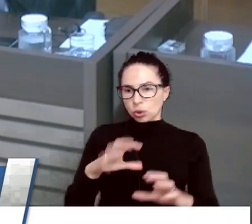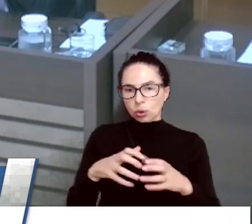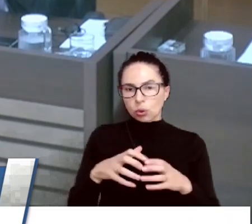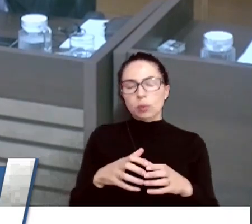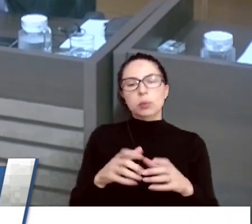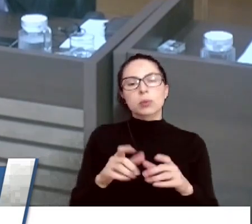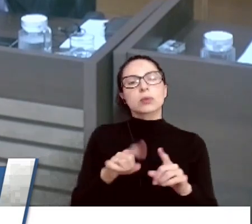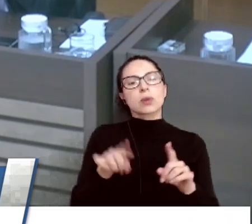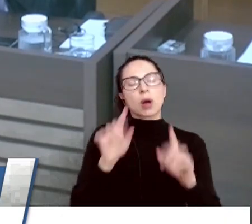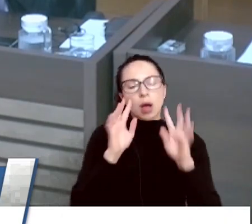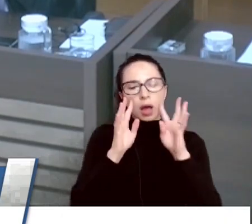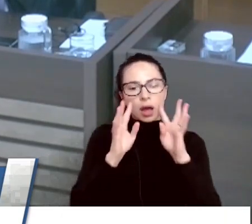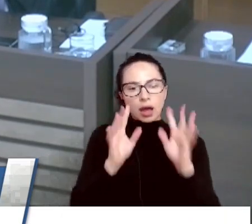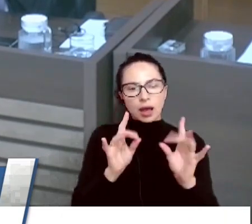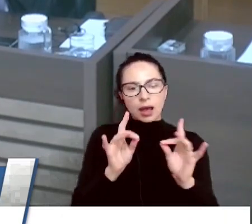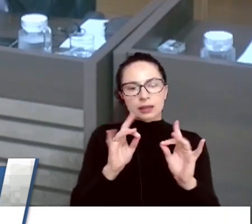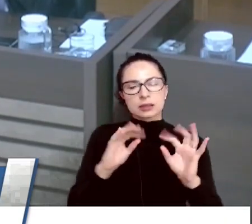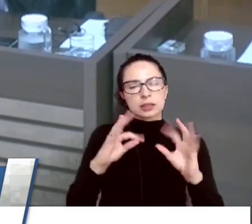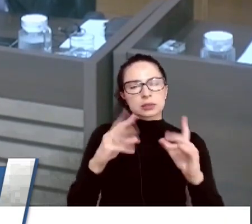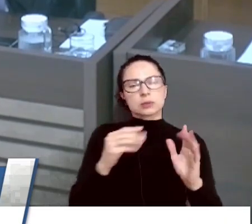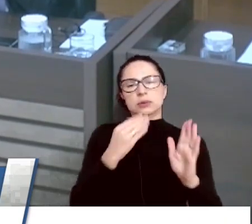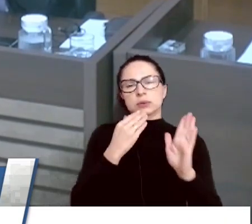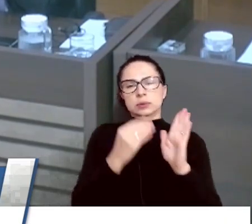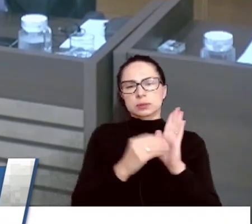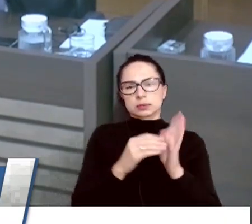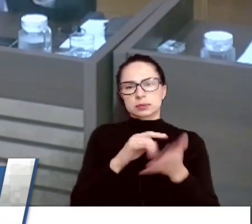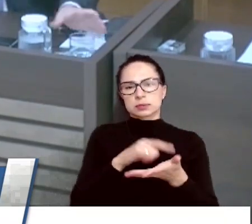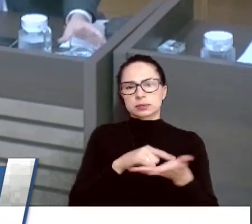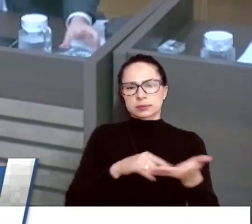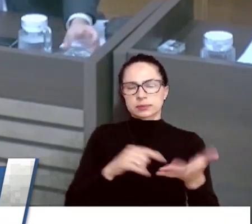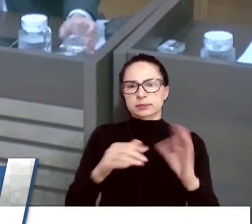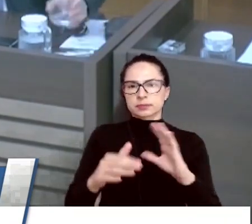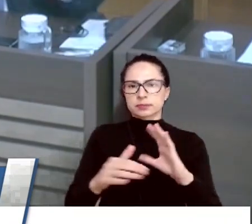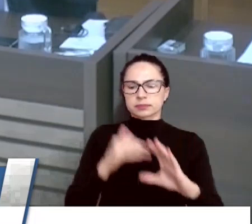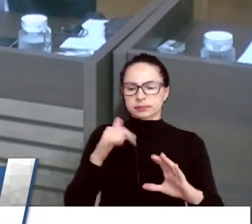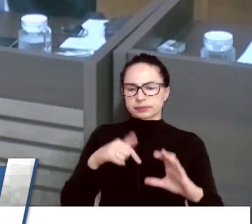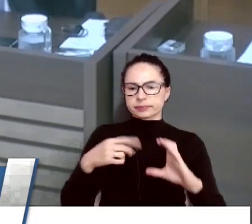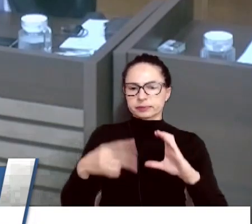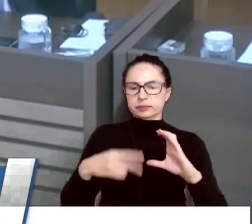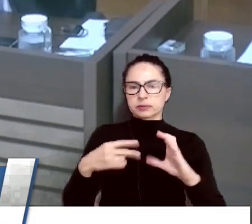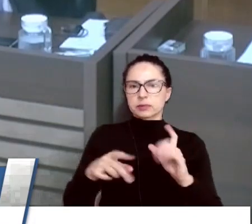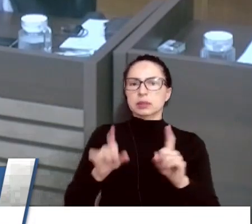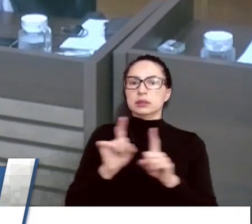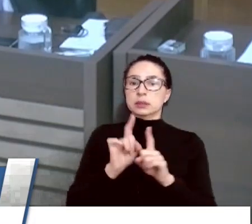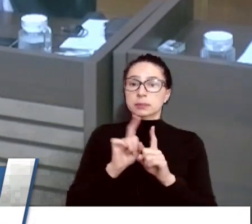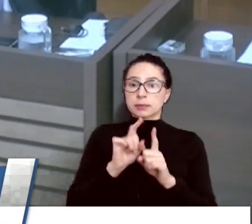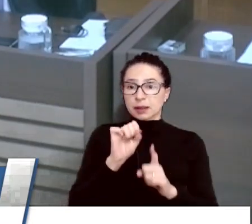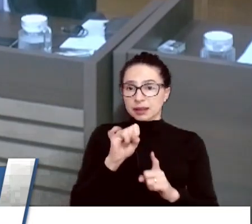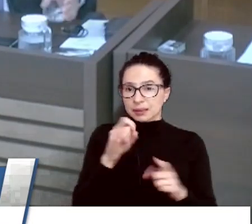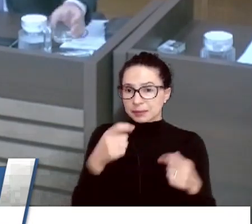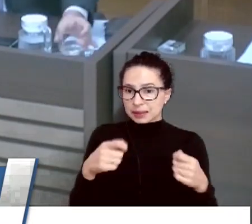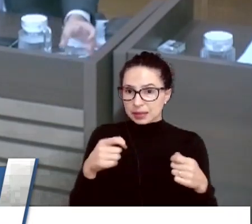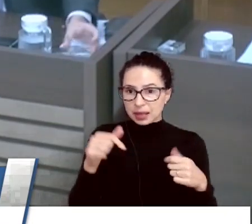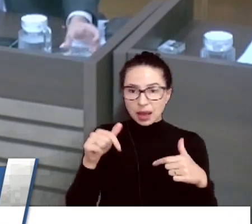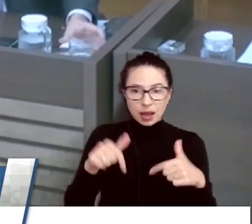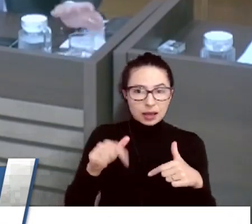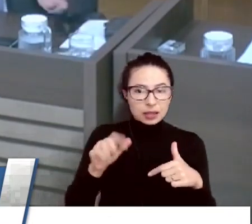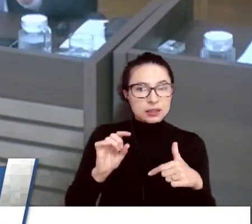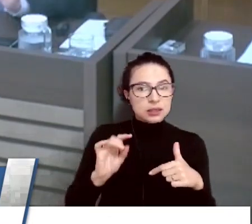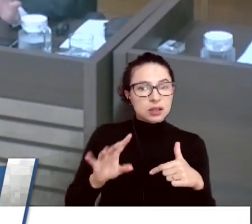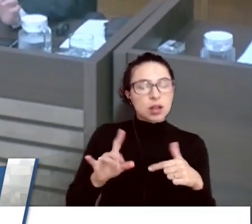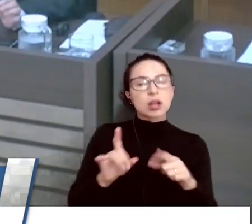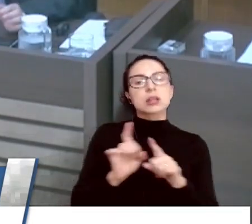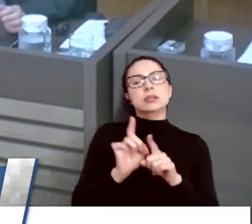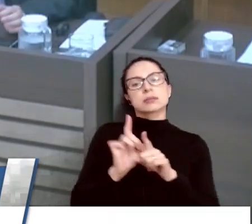atenta a todos os requerimentos e documentos que forem enviados para a Câmara, e também, se o que for preciso, não somente aqui no município, mas também